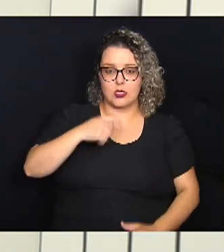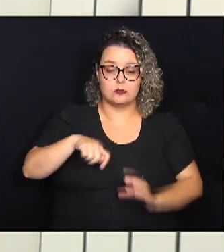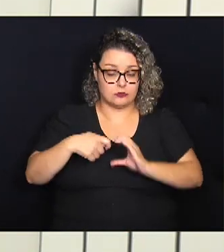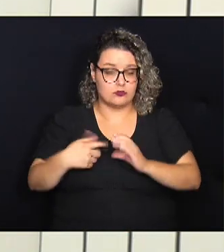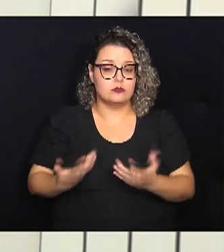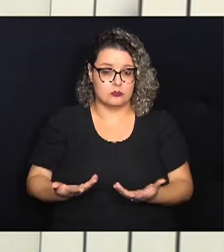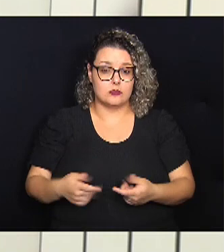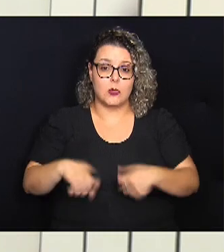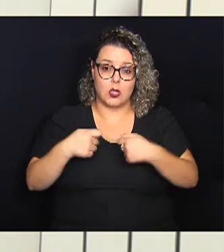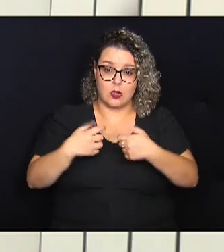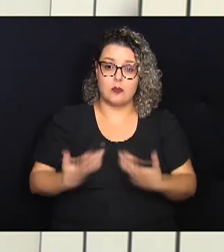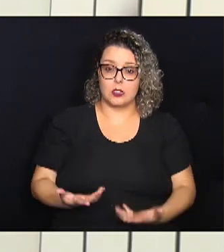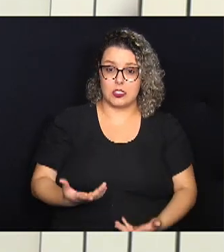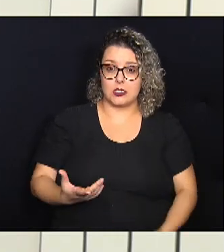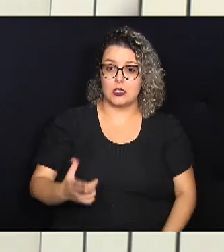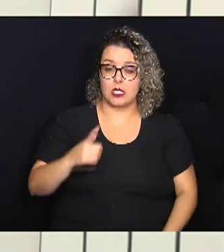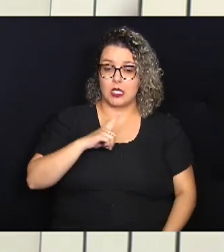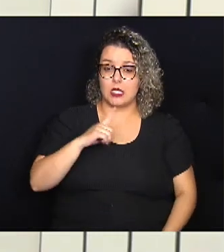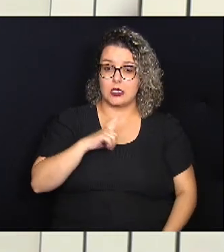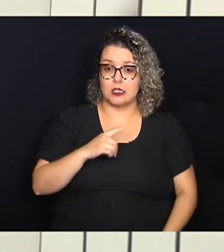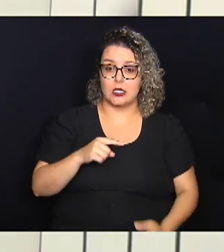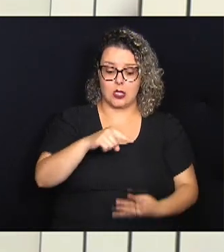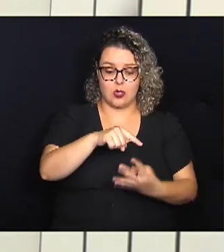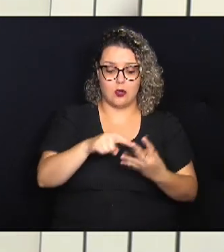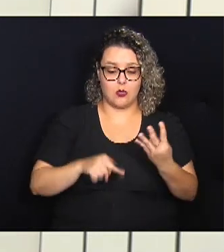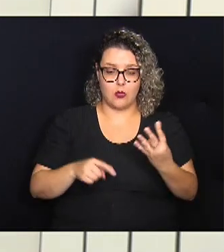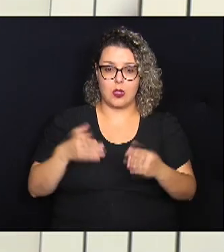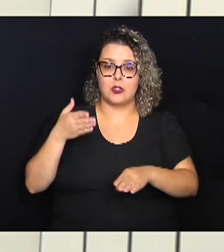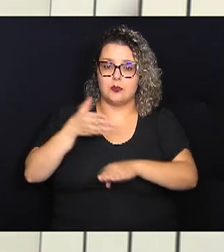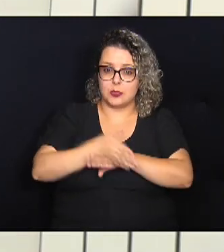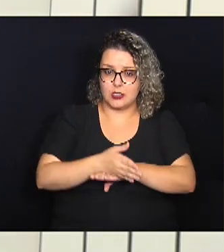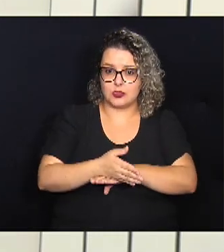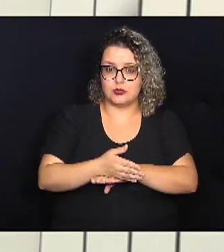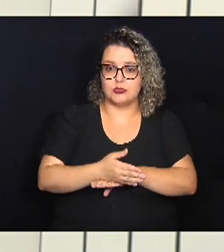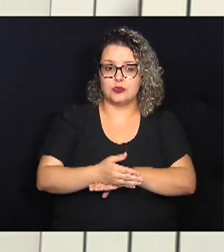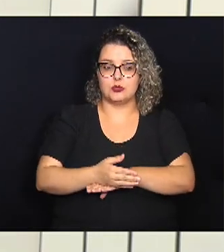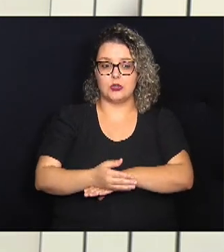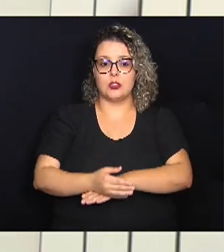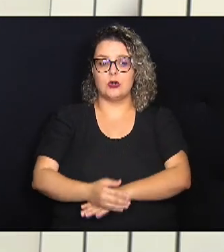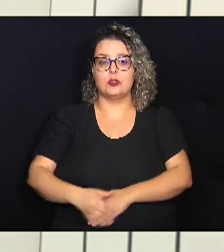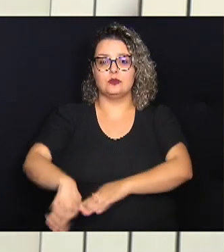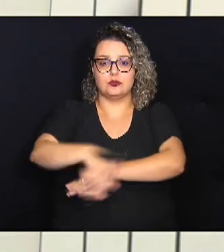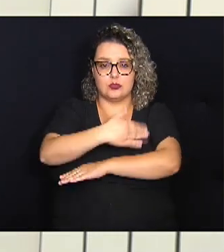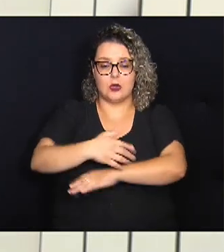devem contar no máximo com 4 participantes. O endereço do Podcamp é